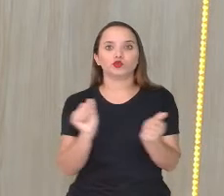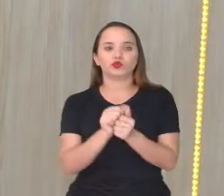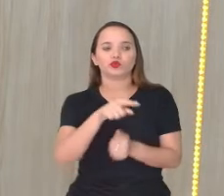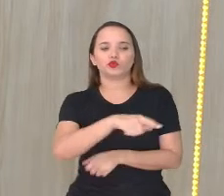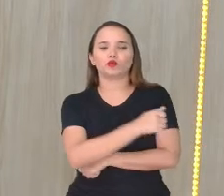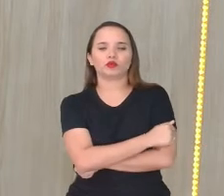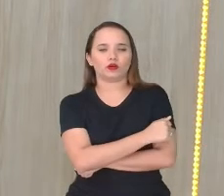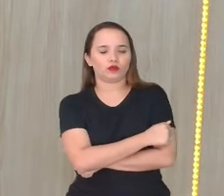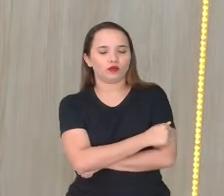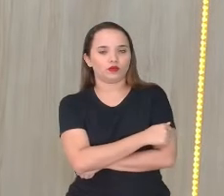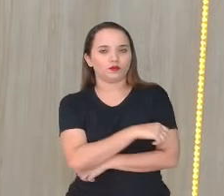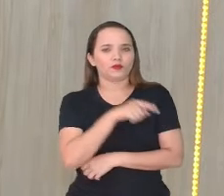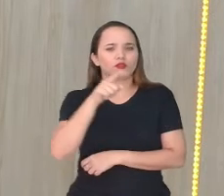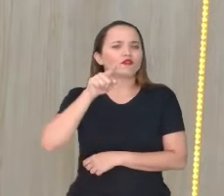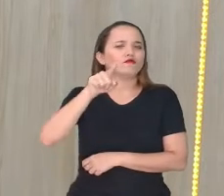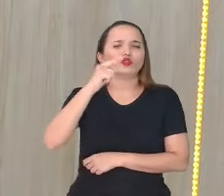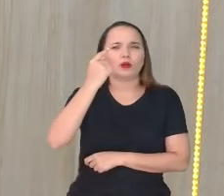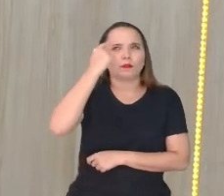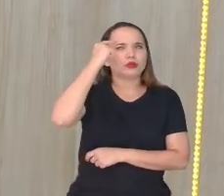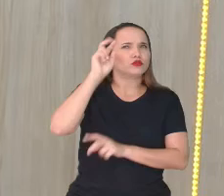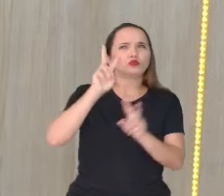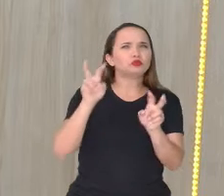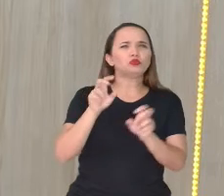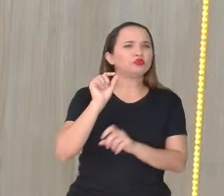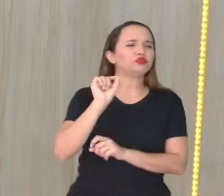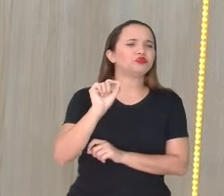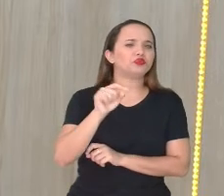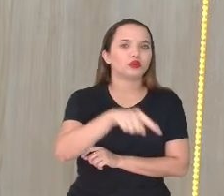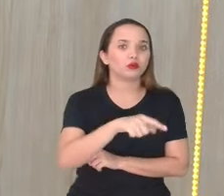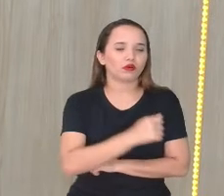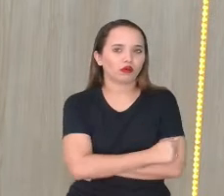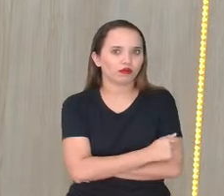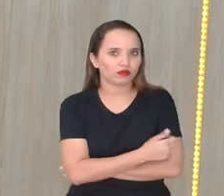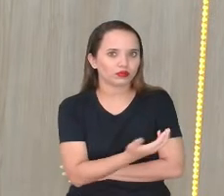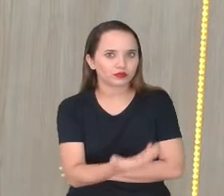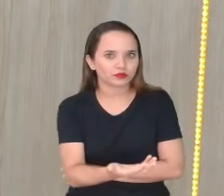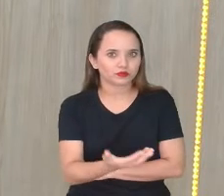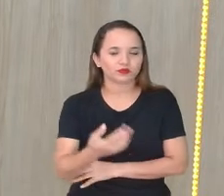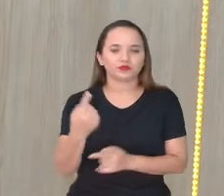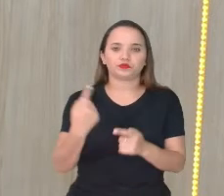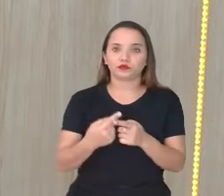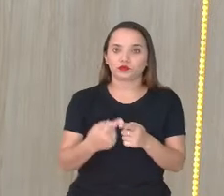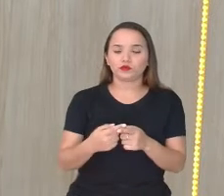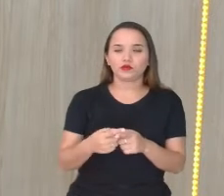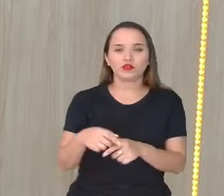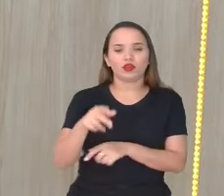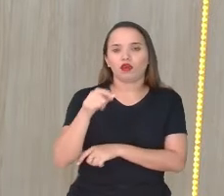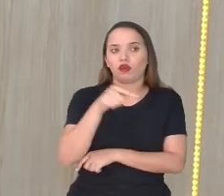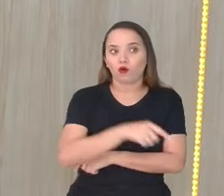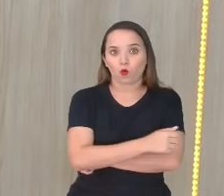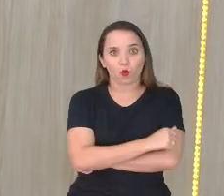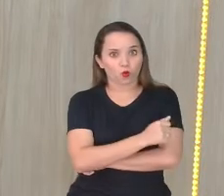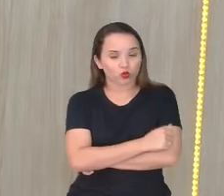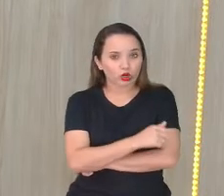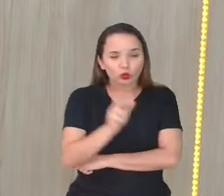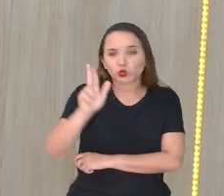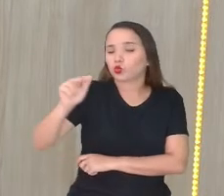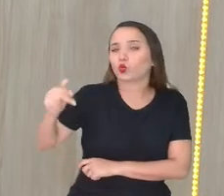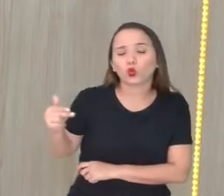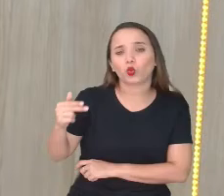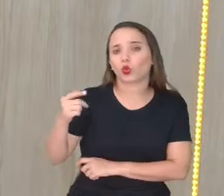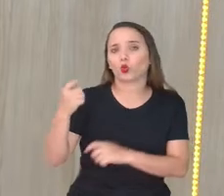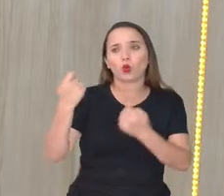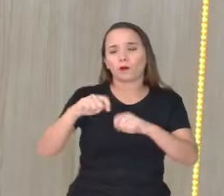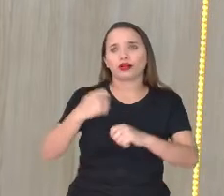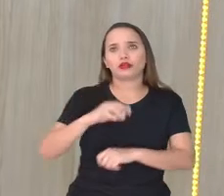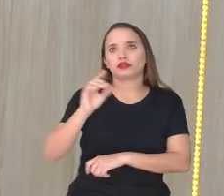você pensou para ele? Para que tenha avanços, porque ele jamais não deve ser pensado como um grupo,